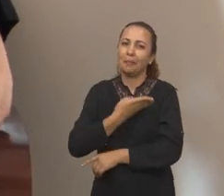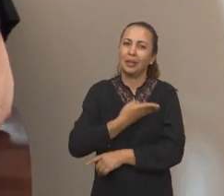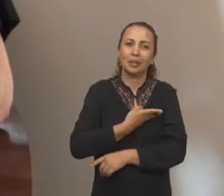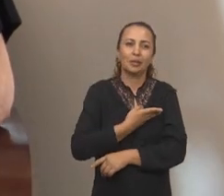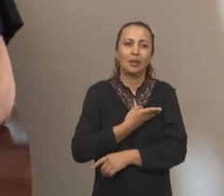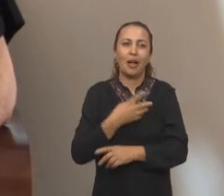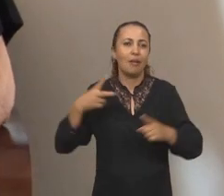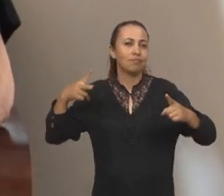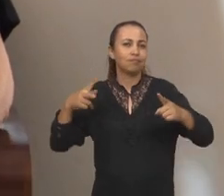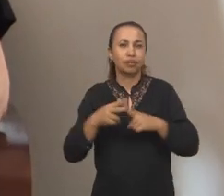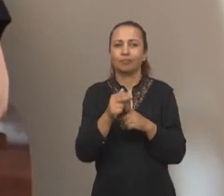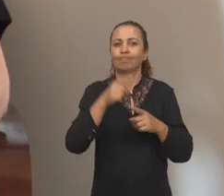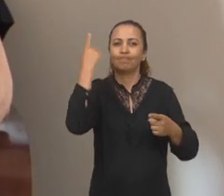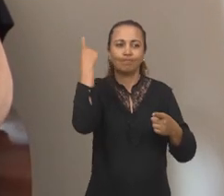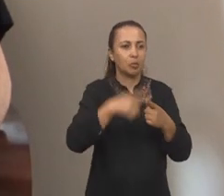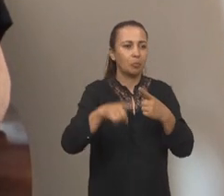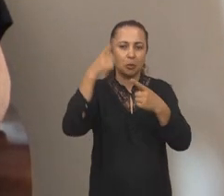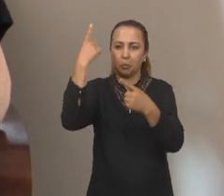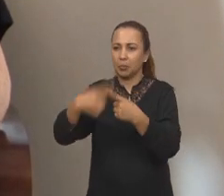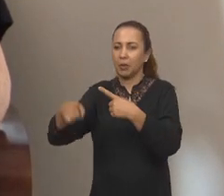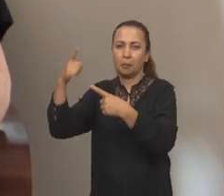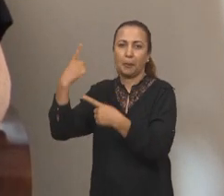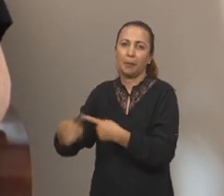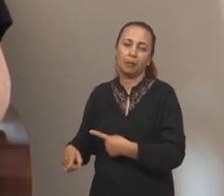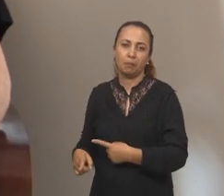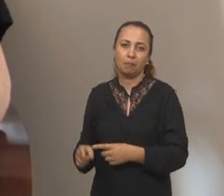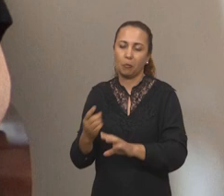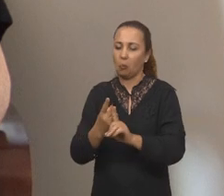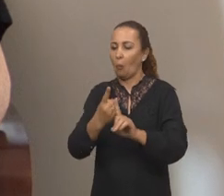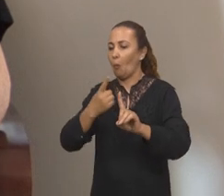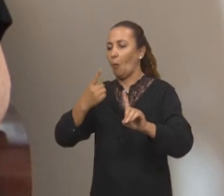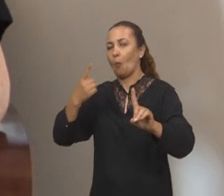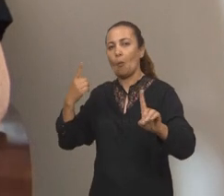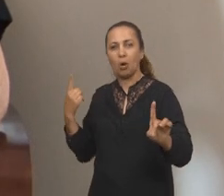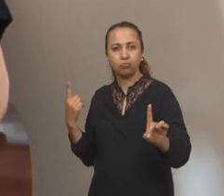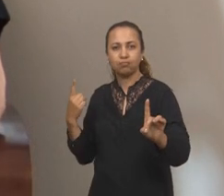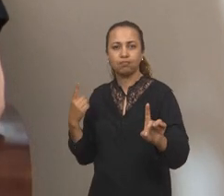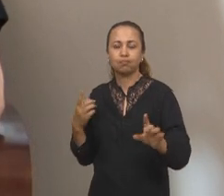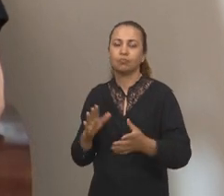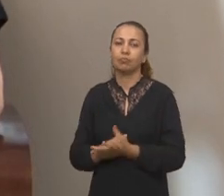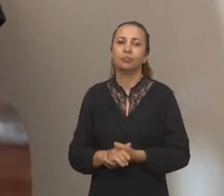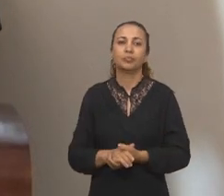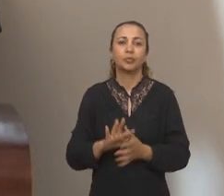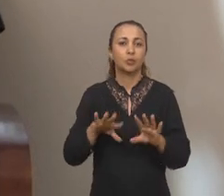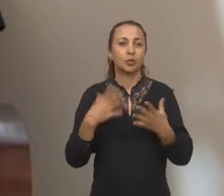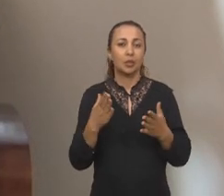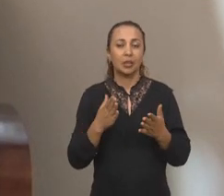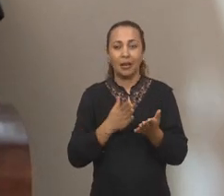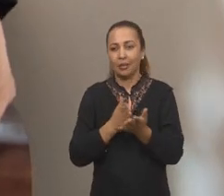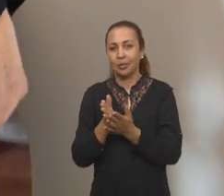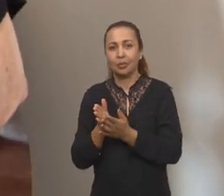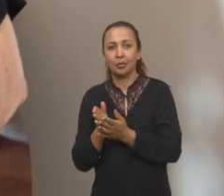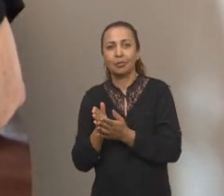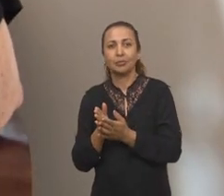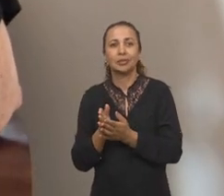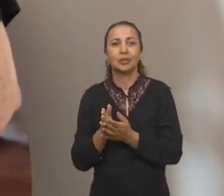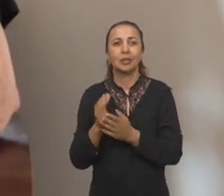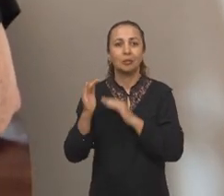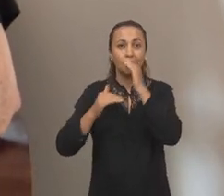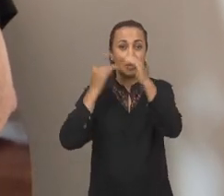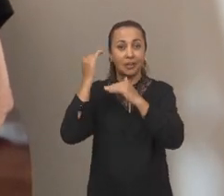e aí foi cortado né Então veja bem aí foi quando eu entrei o excesso